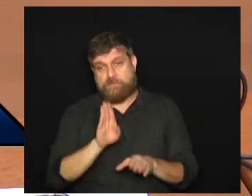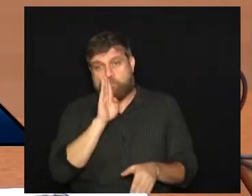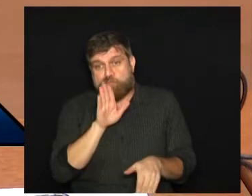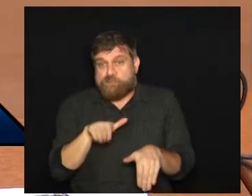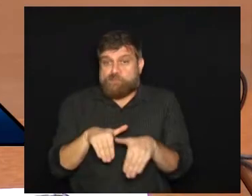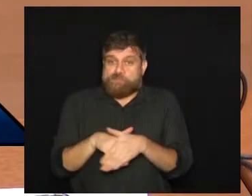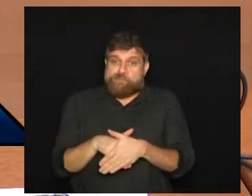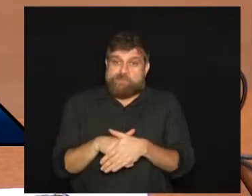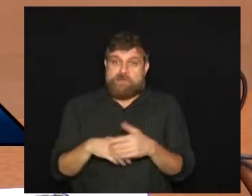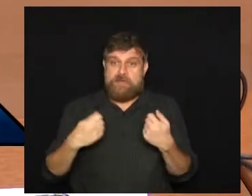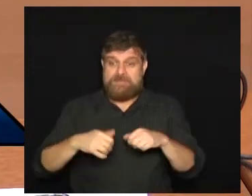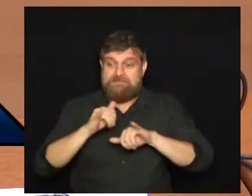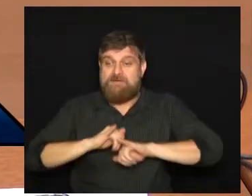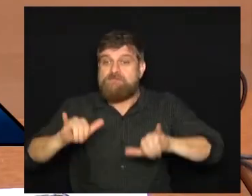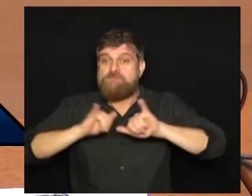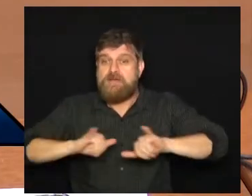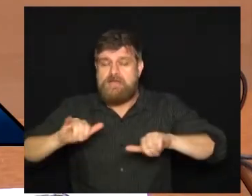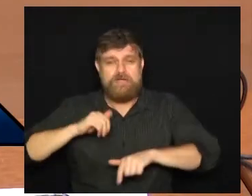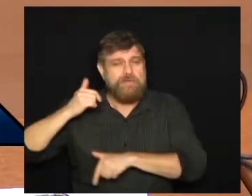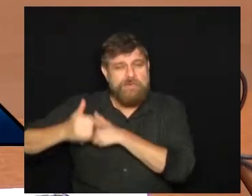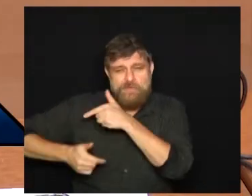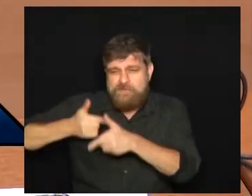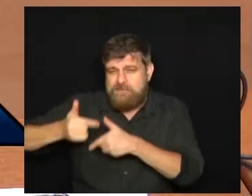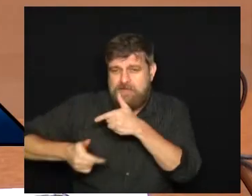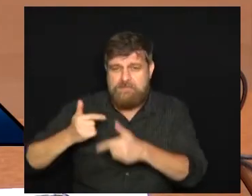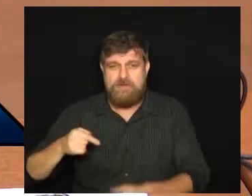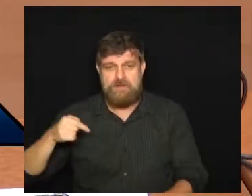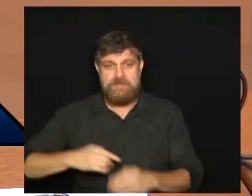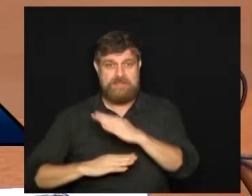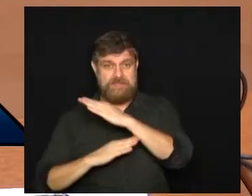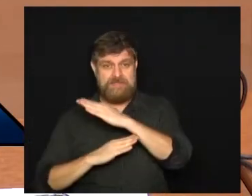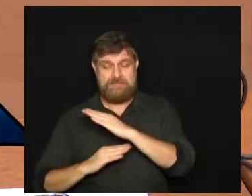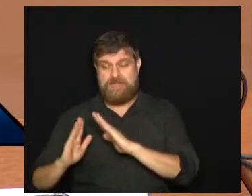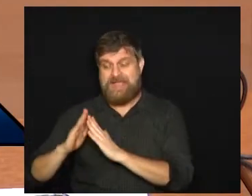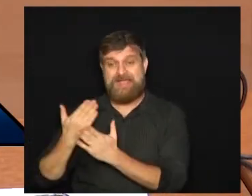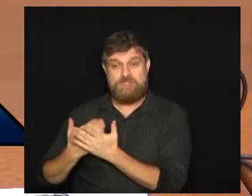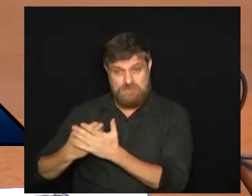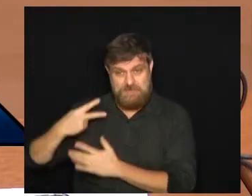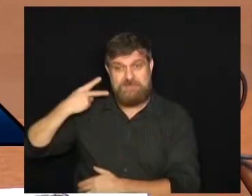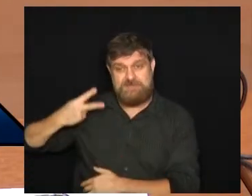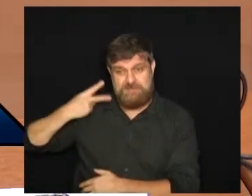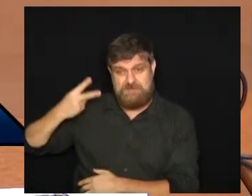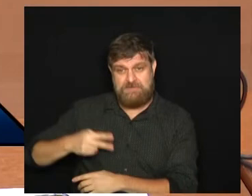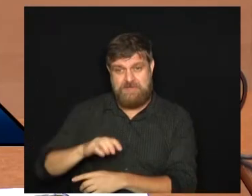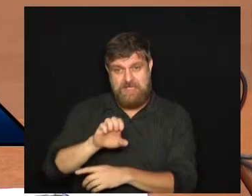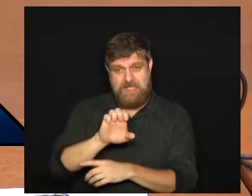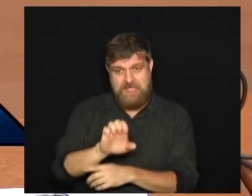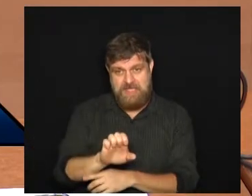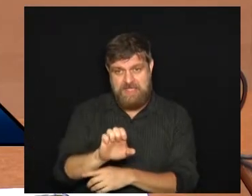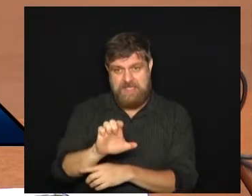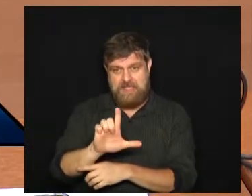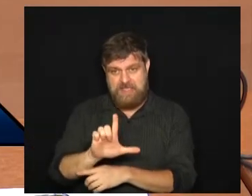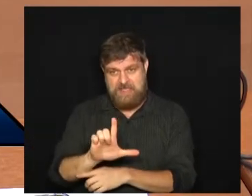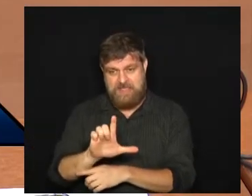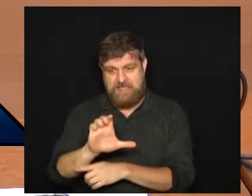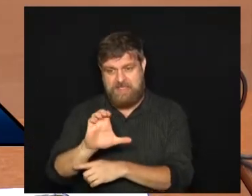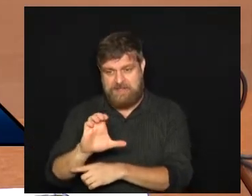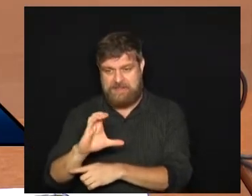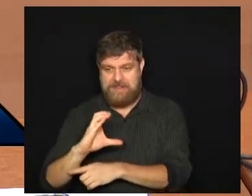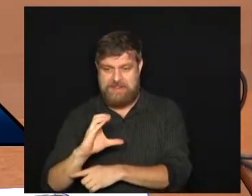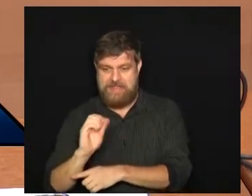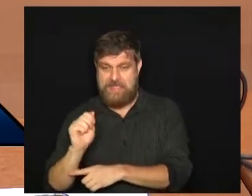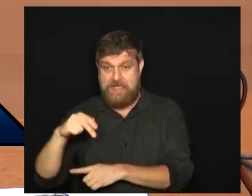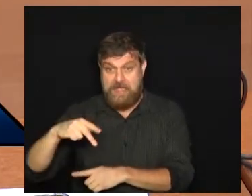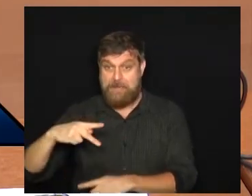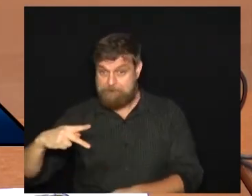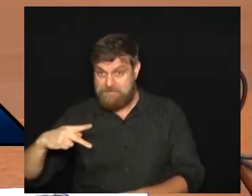de falar do trabalho que tem na casa aqui da Elecamp, que é a escola do Legislativo aqui da Câmara Municipal de Campinas,